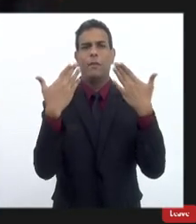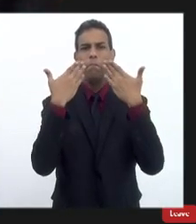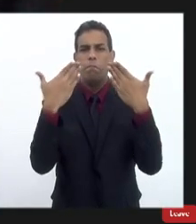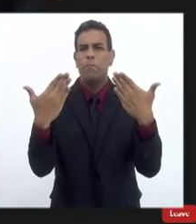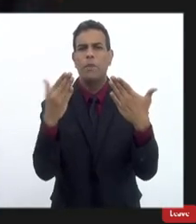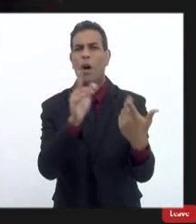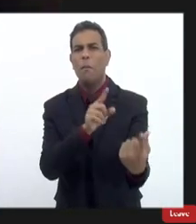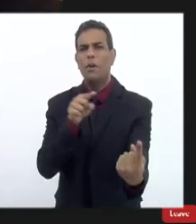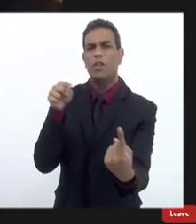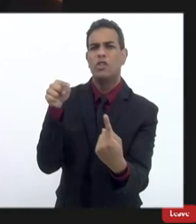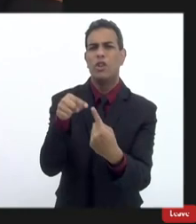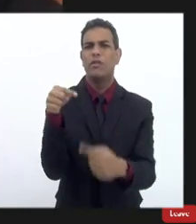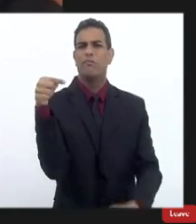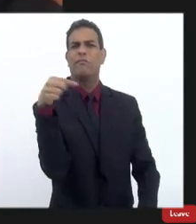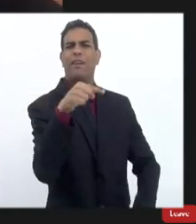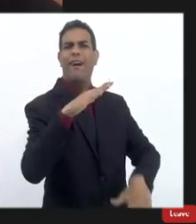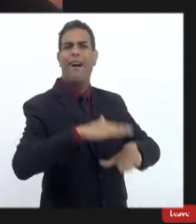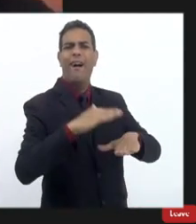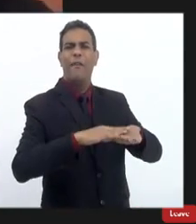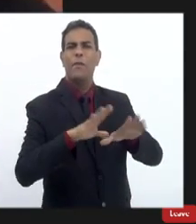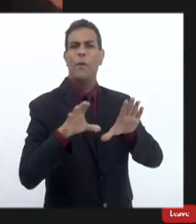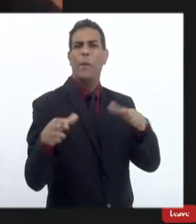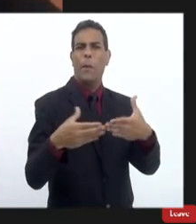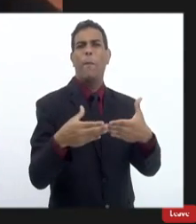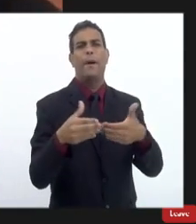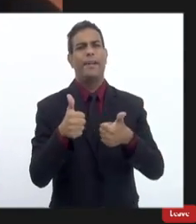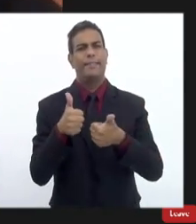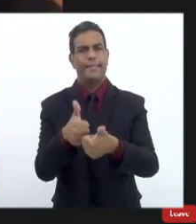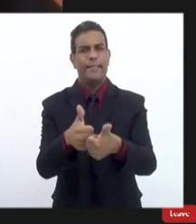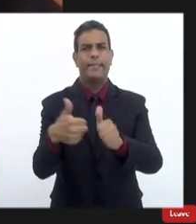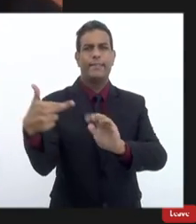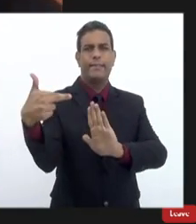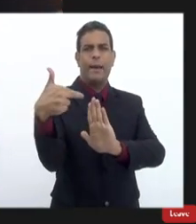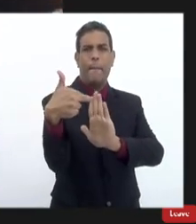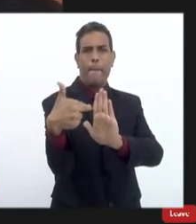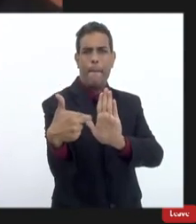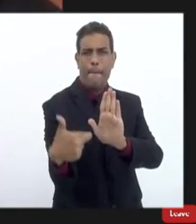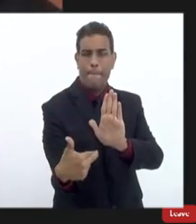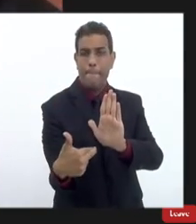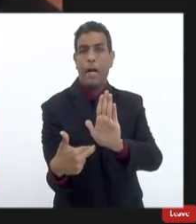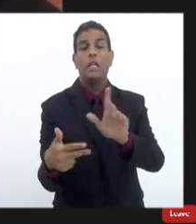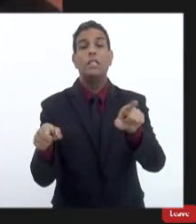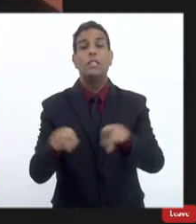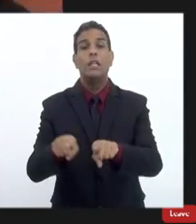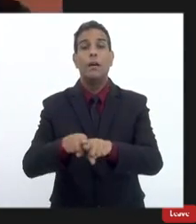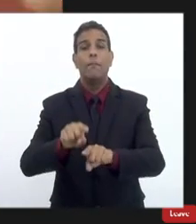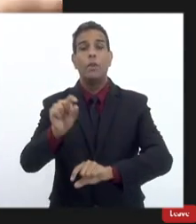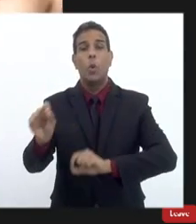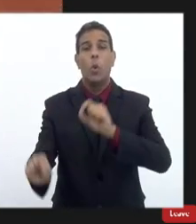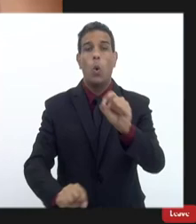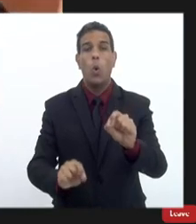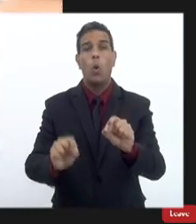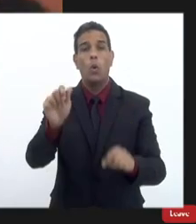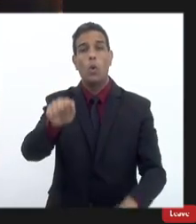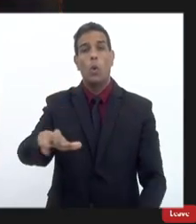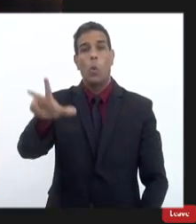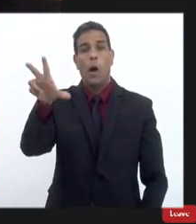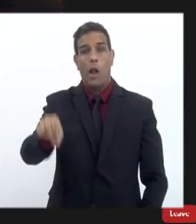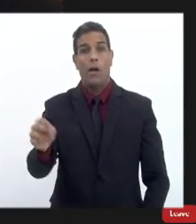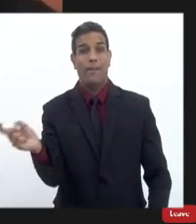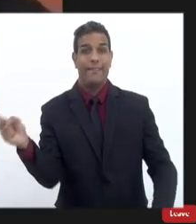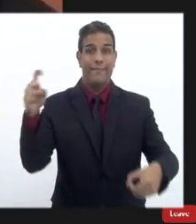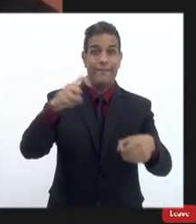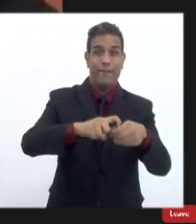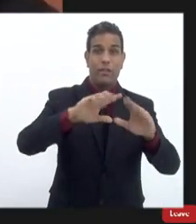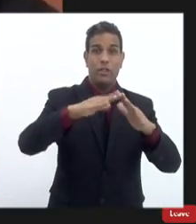de pensar, né, os protocolos e tudo mais, cumpre uma tarefa importante, porque os estudantes também só vão voltar para a